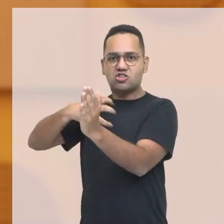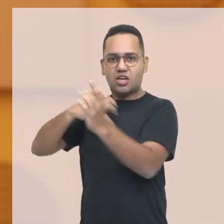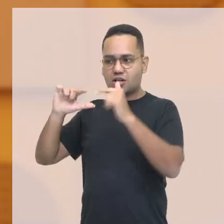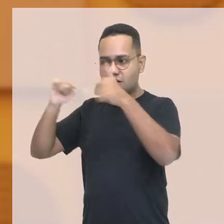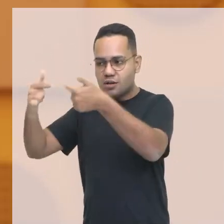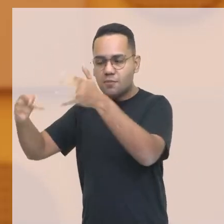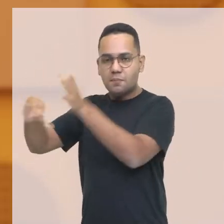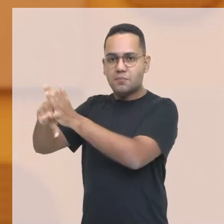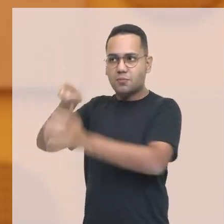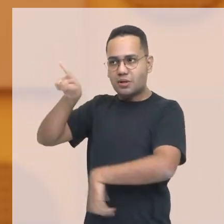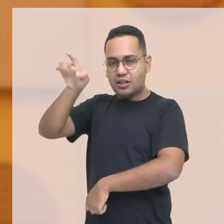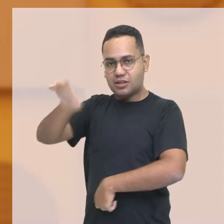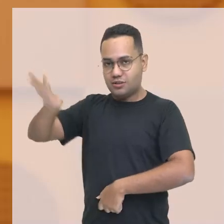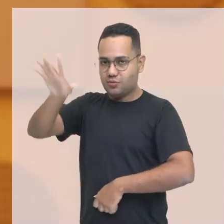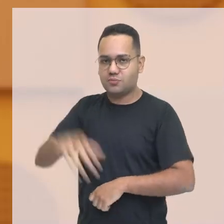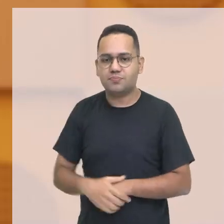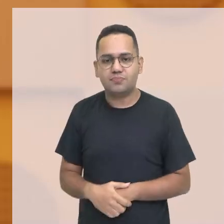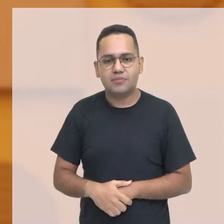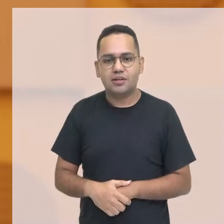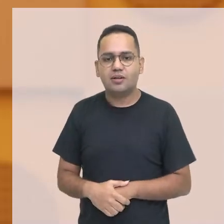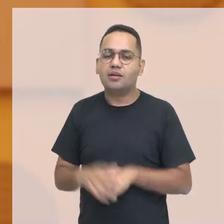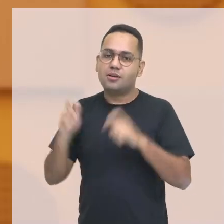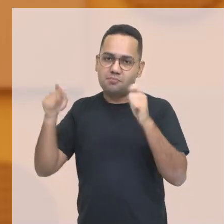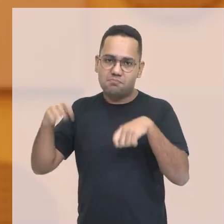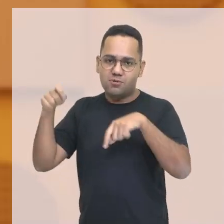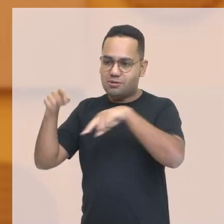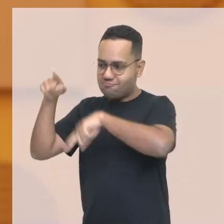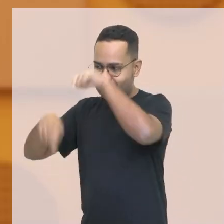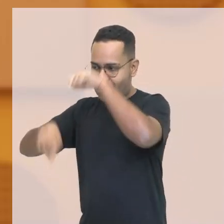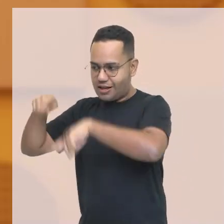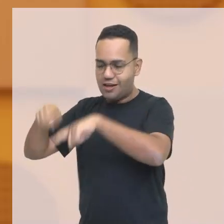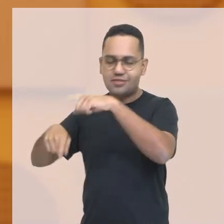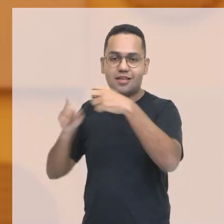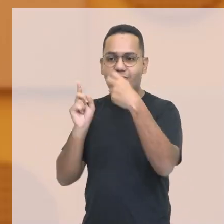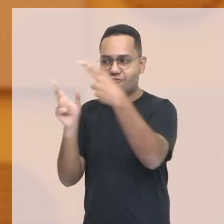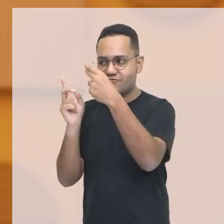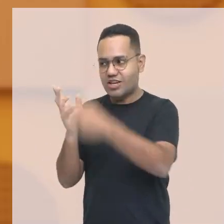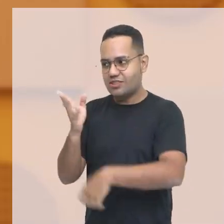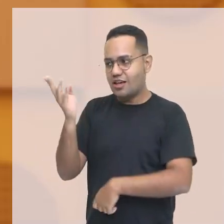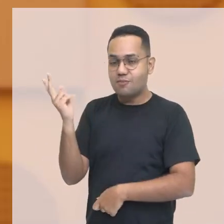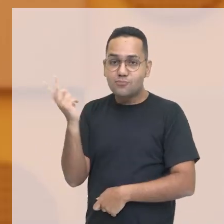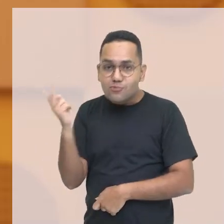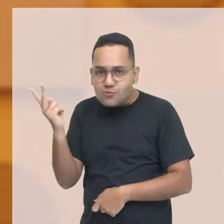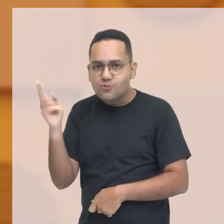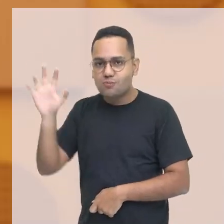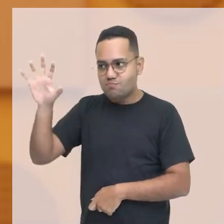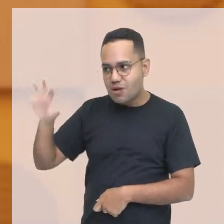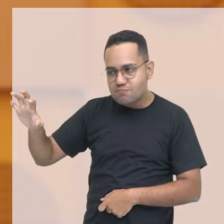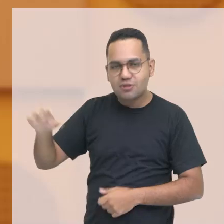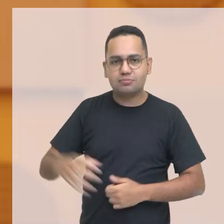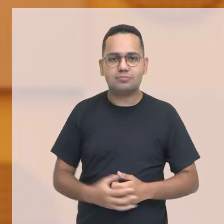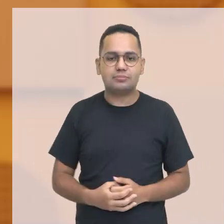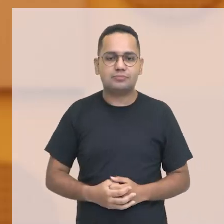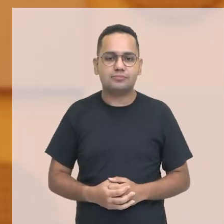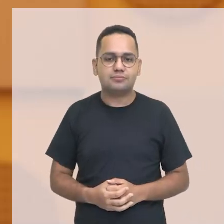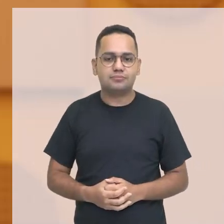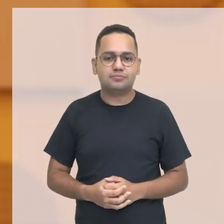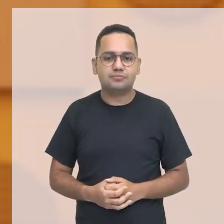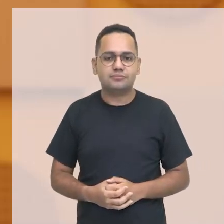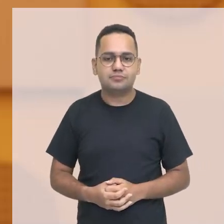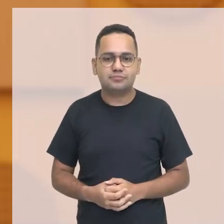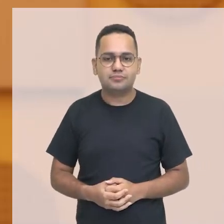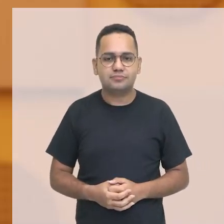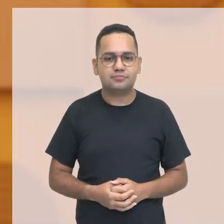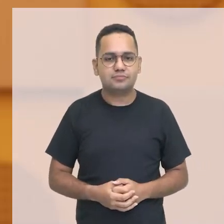assim tornando-se mercado consumidor de material industrializado. Então começa a chamada